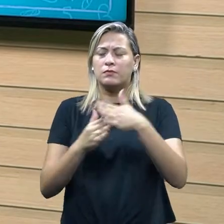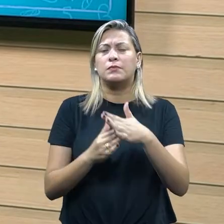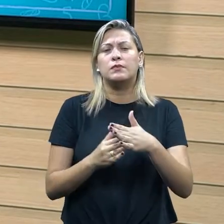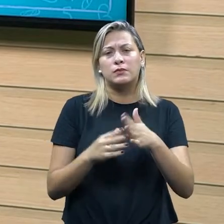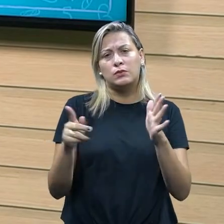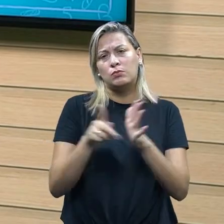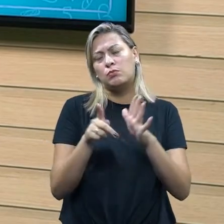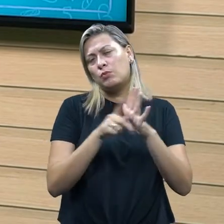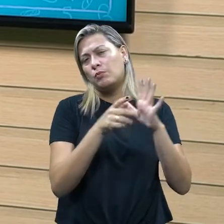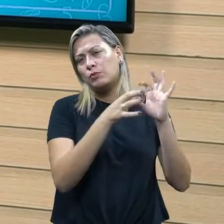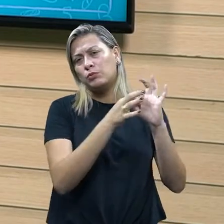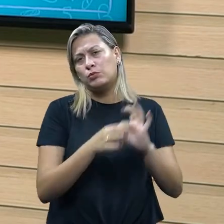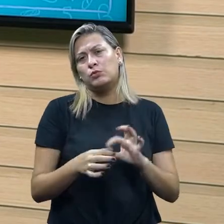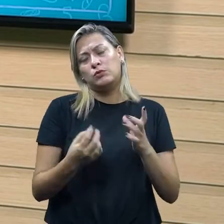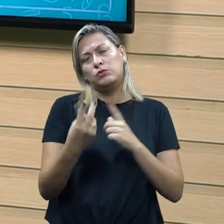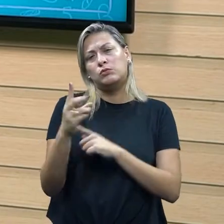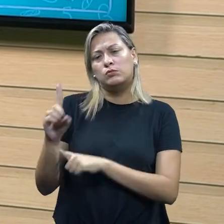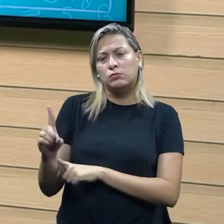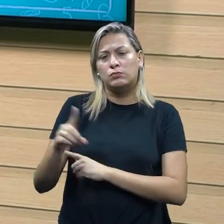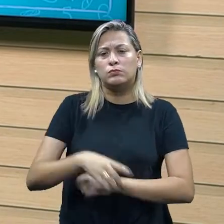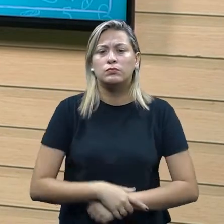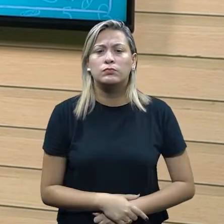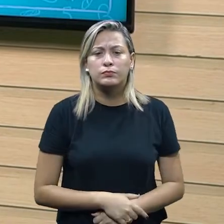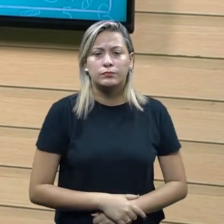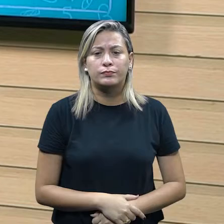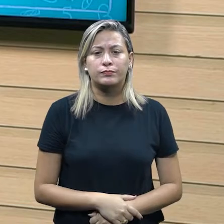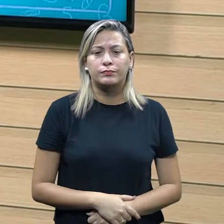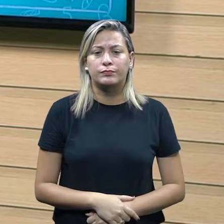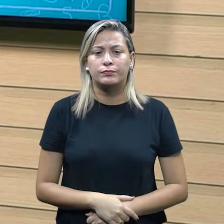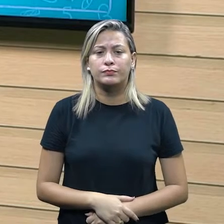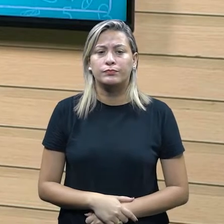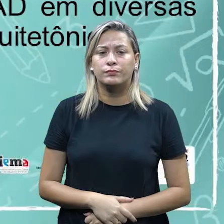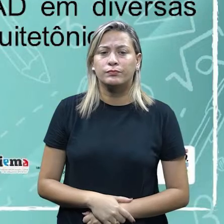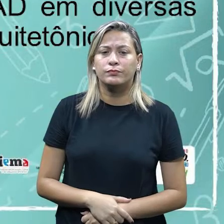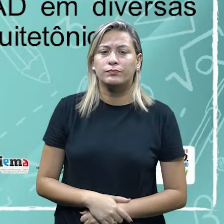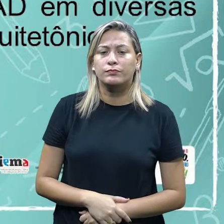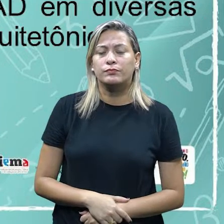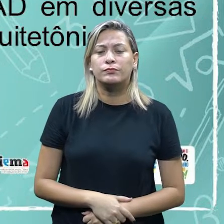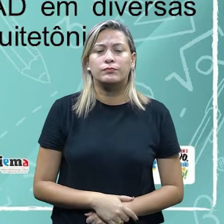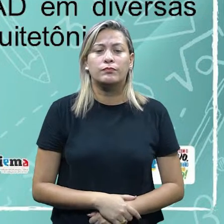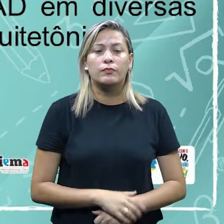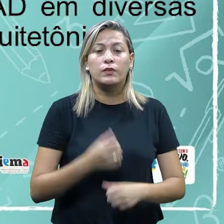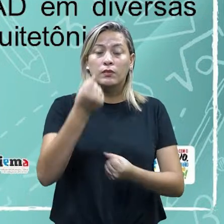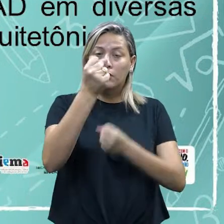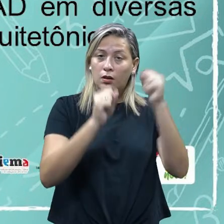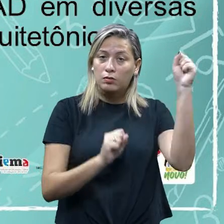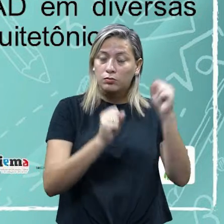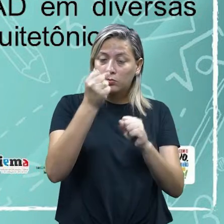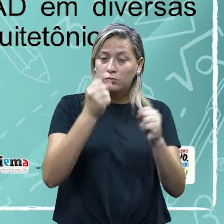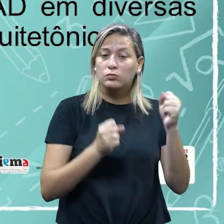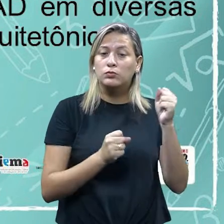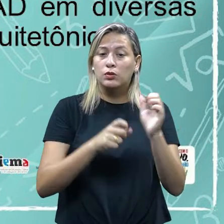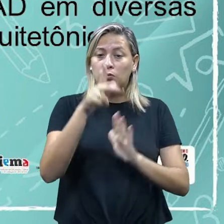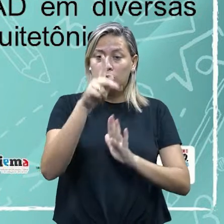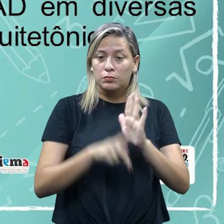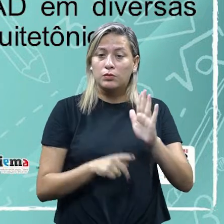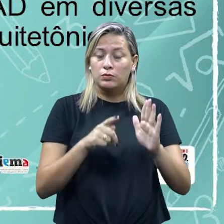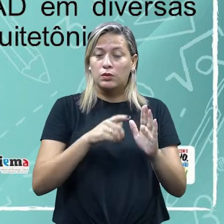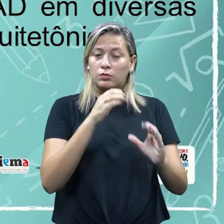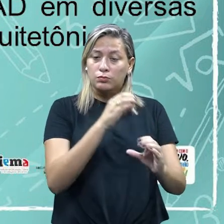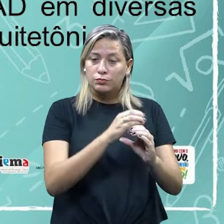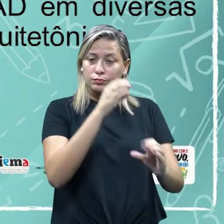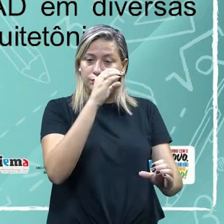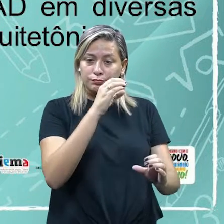do universo 2D ou seriam muito mais custosos e mais dependiosos de serem feitos, né? Nas indústrias de projetos de